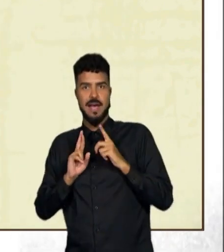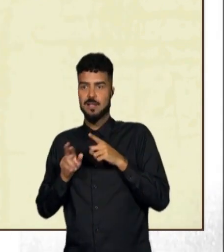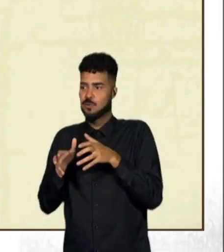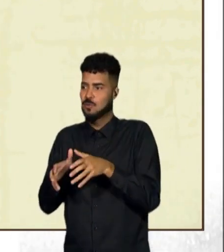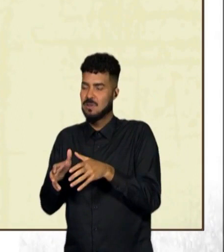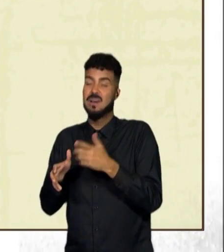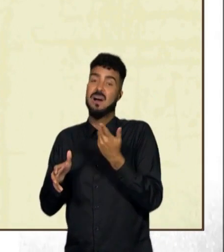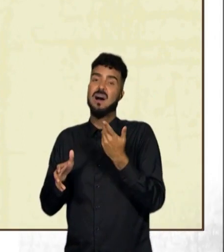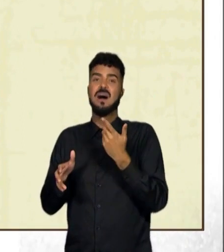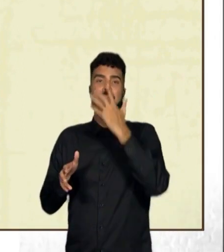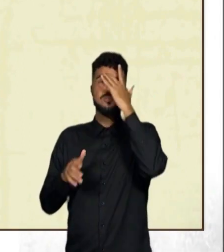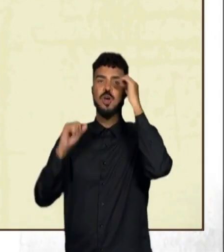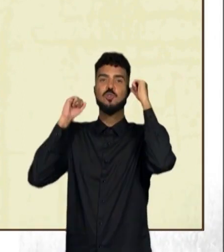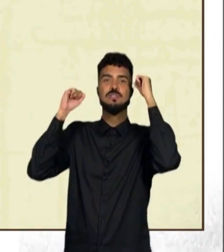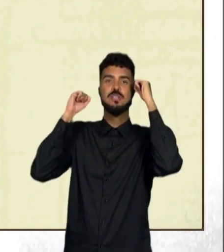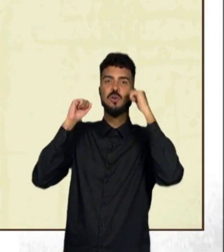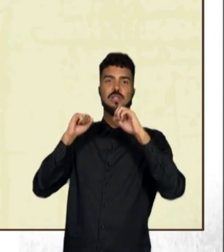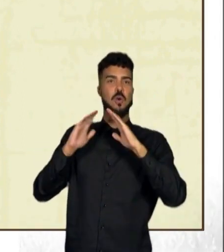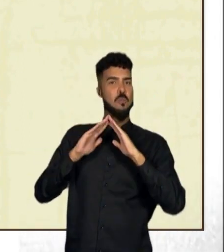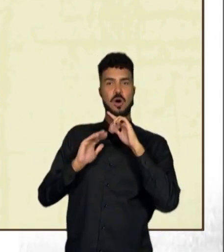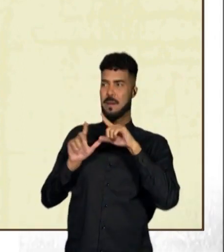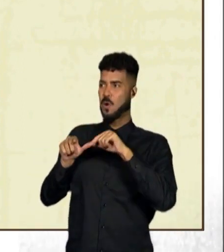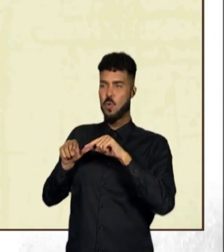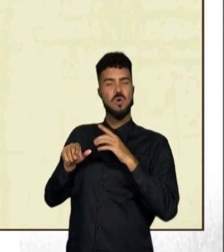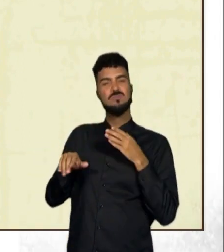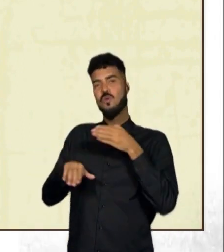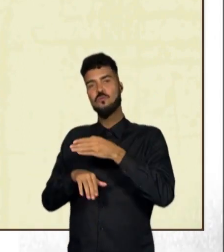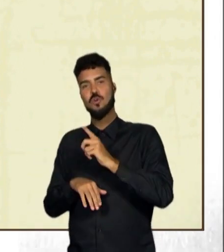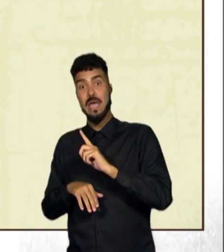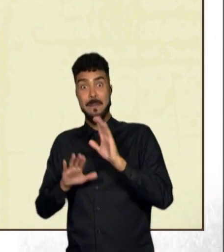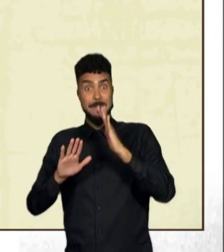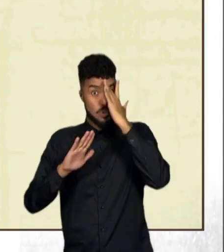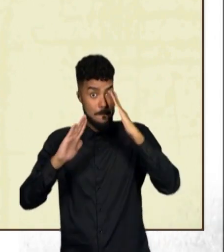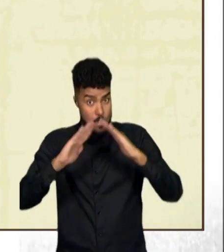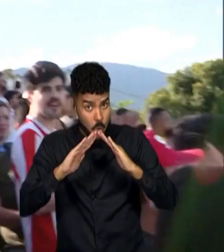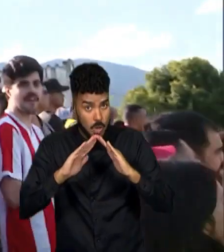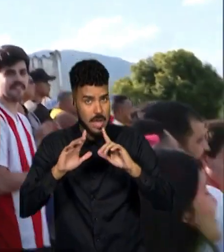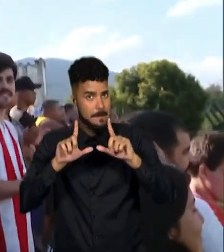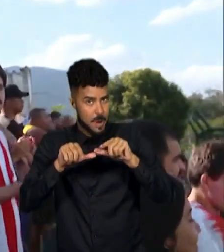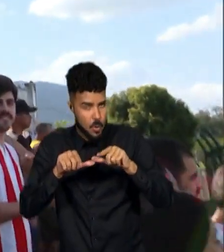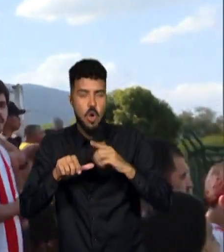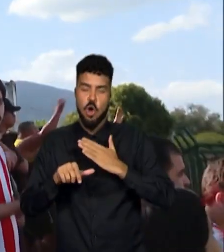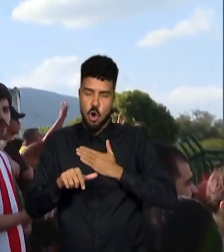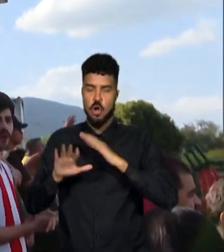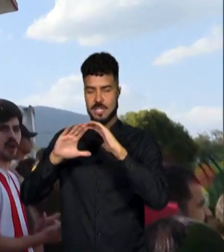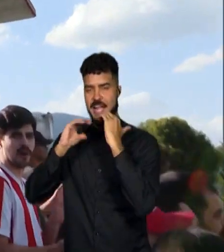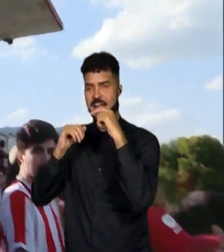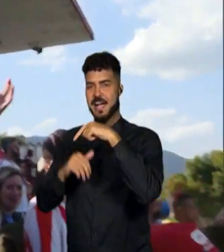afastou torcedores que não são de Bangu. Né? Mas o torcedor de Bangu gosta muito do campo do Bangu.